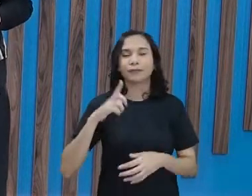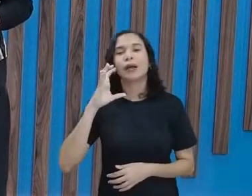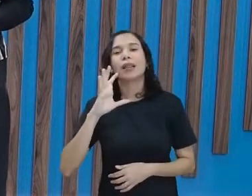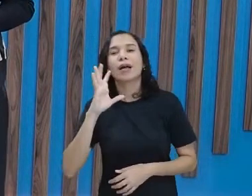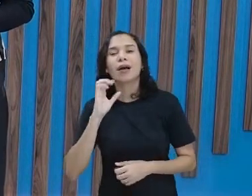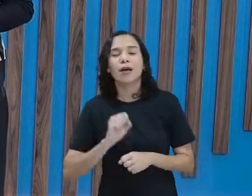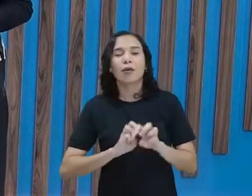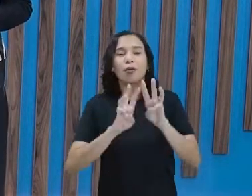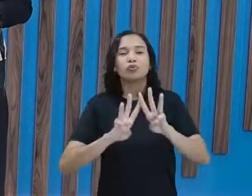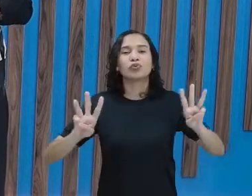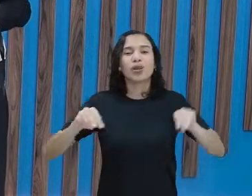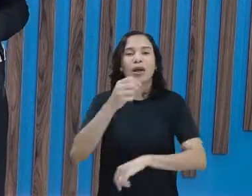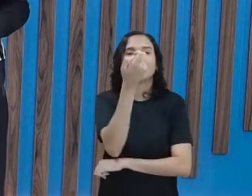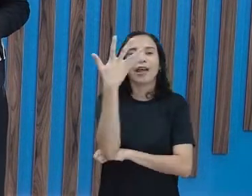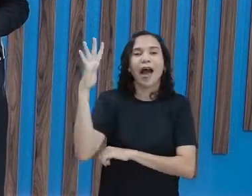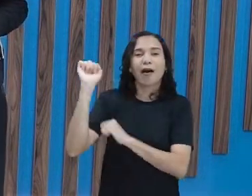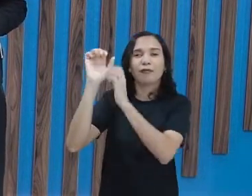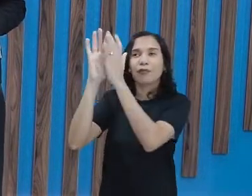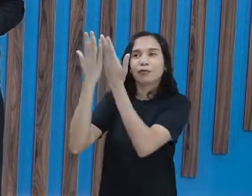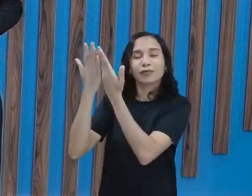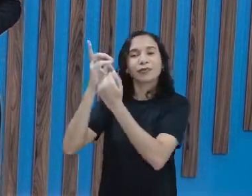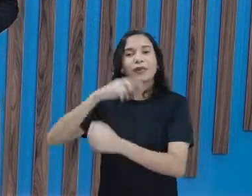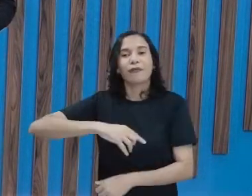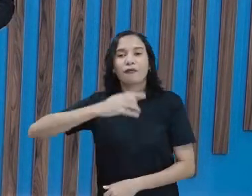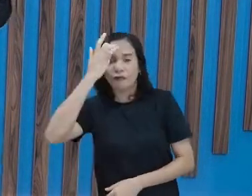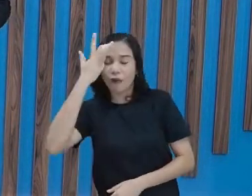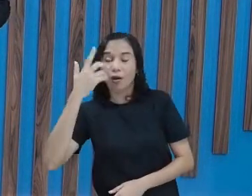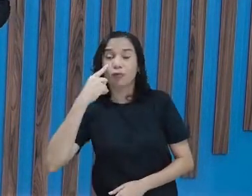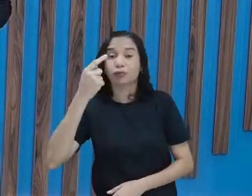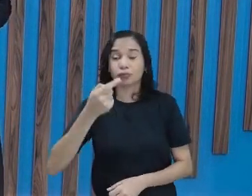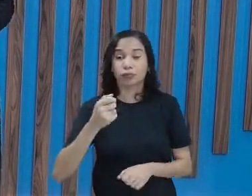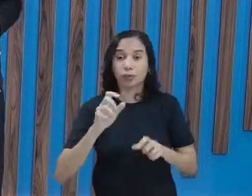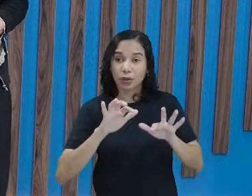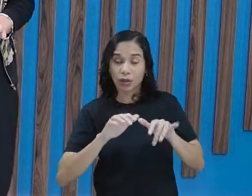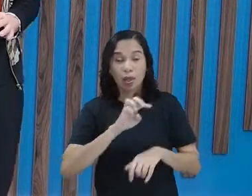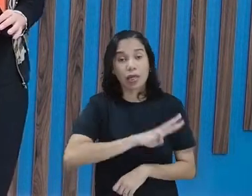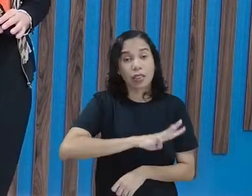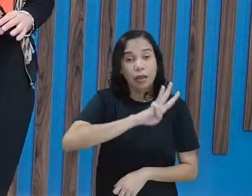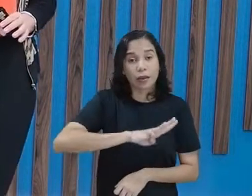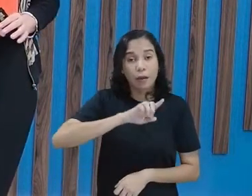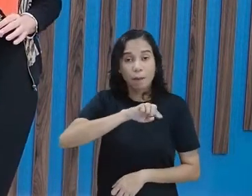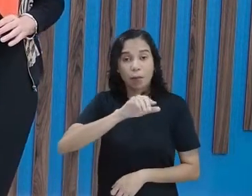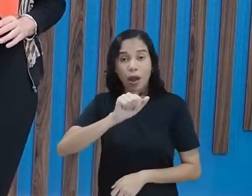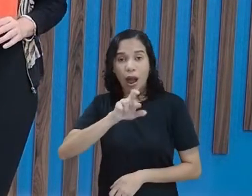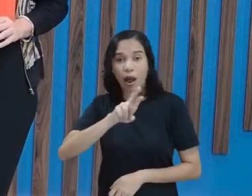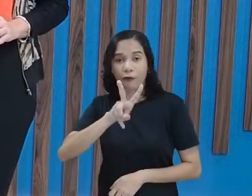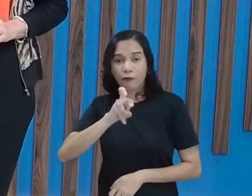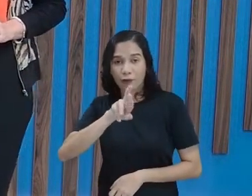na árvore do livro. Muito fácil acessar, tá? Você digita